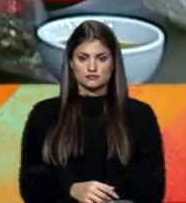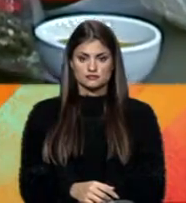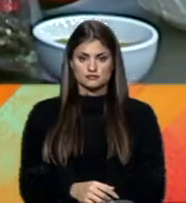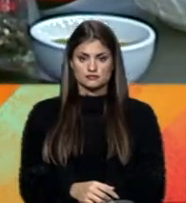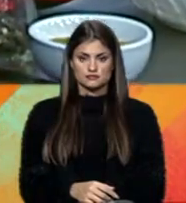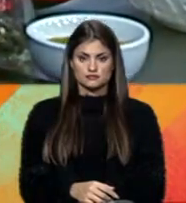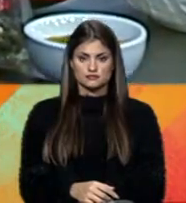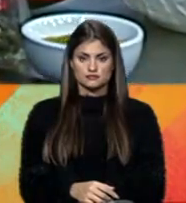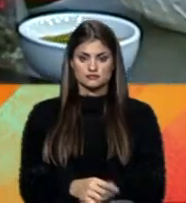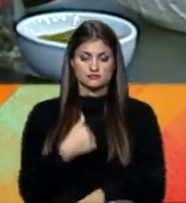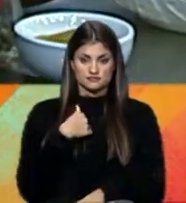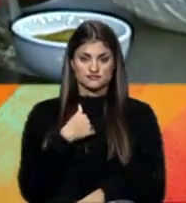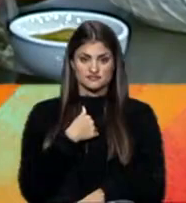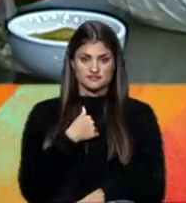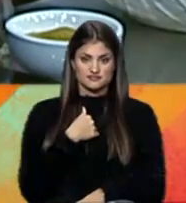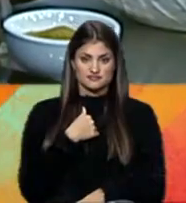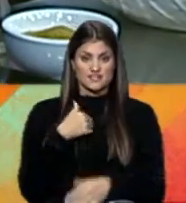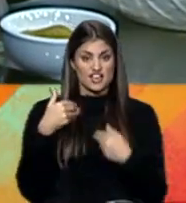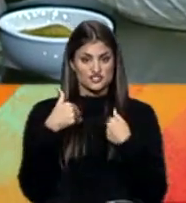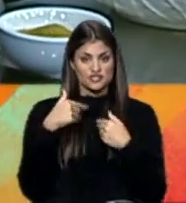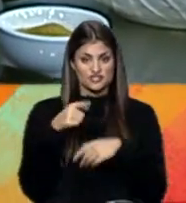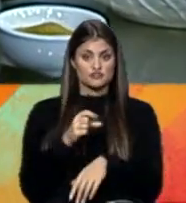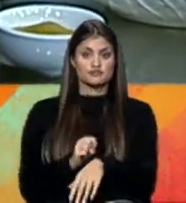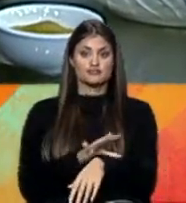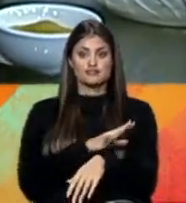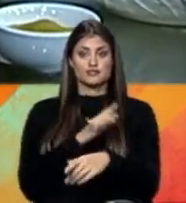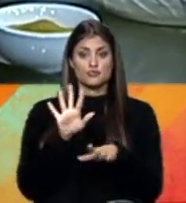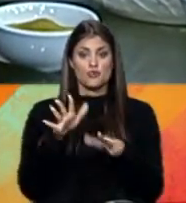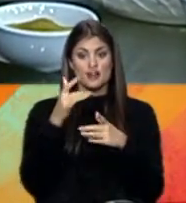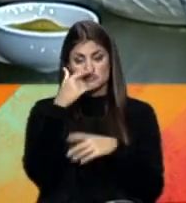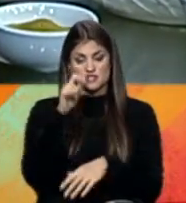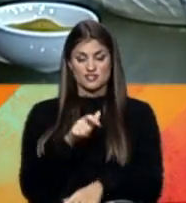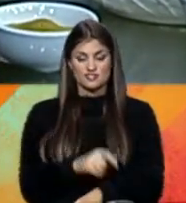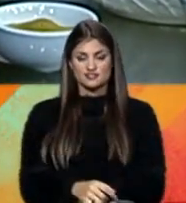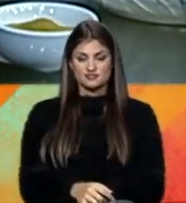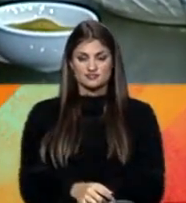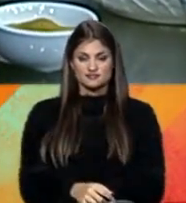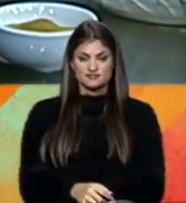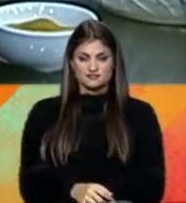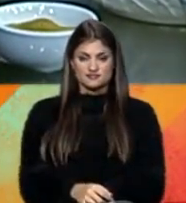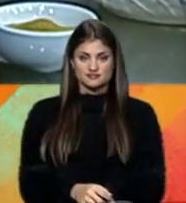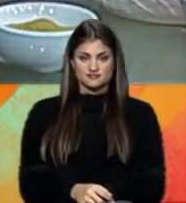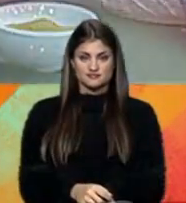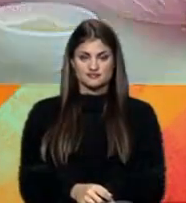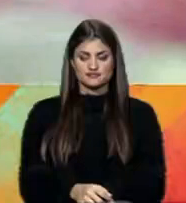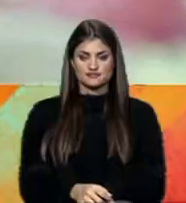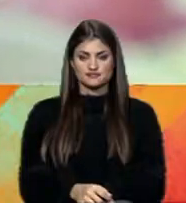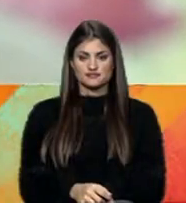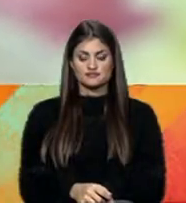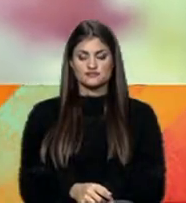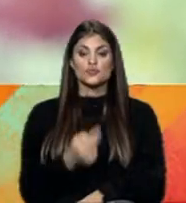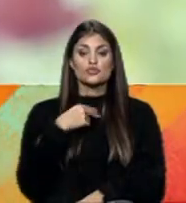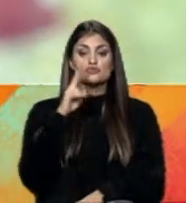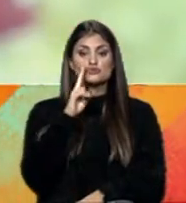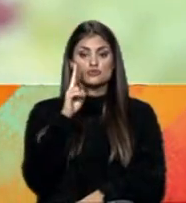Socorro. Isto arrepia qualquer mortal. Bolas. Eu peço desculpa